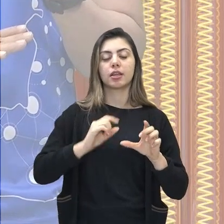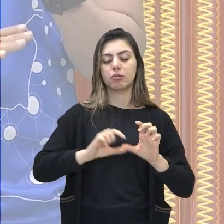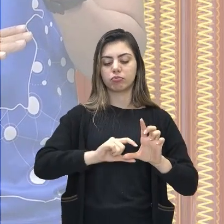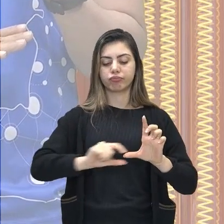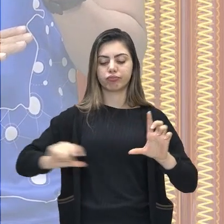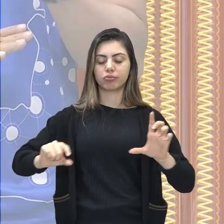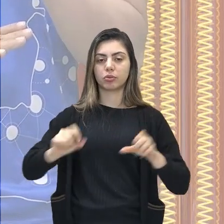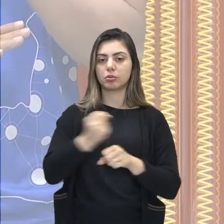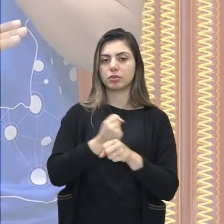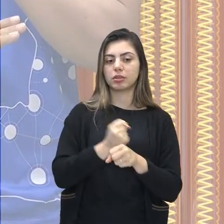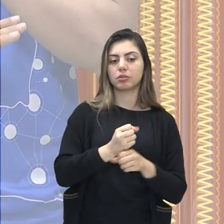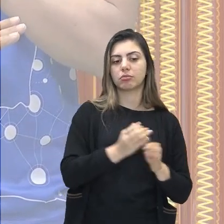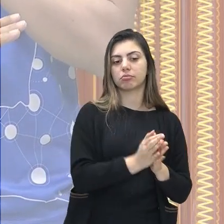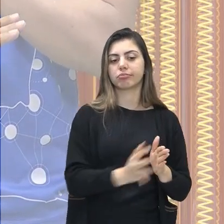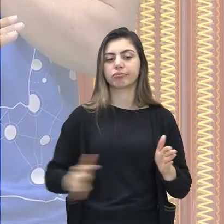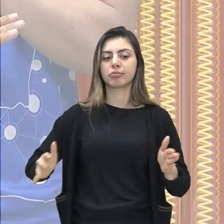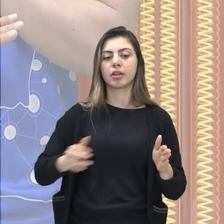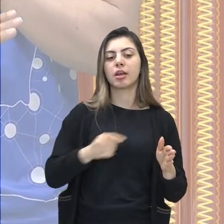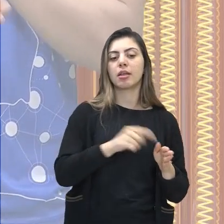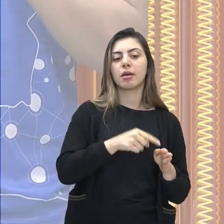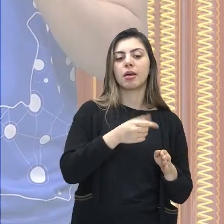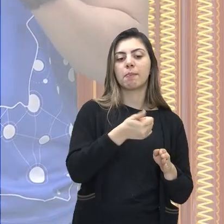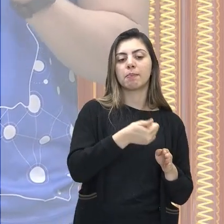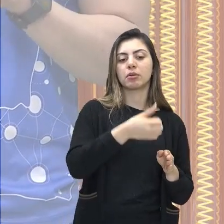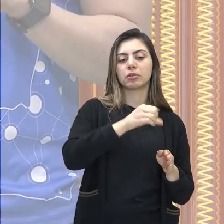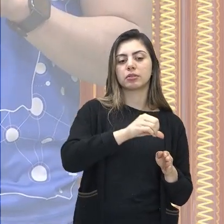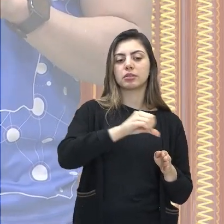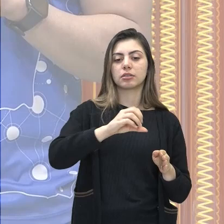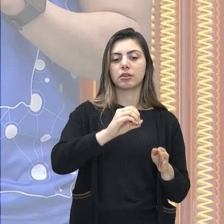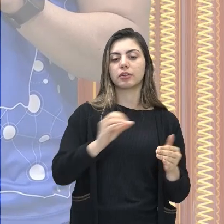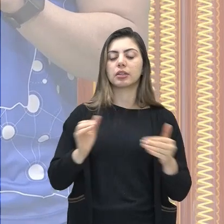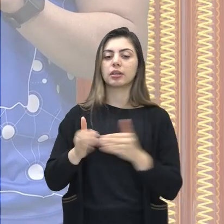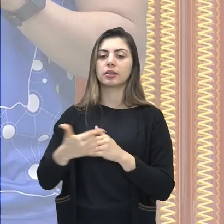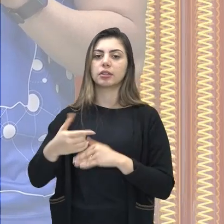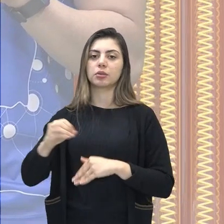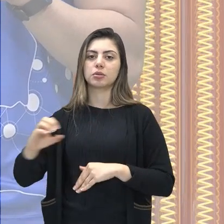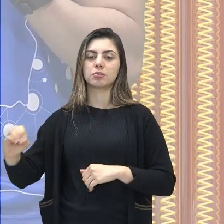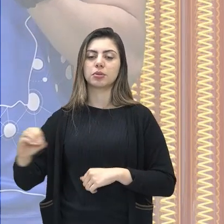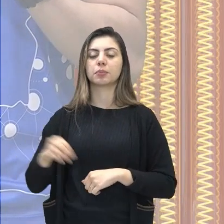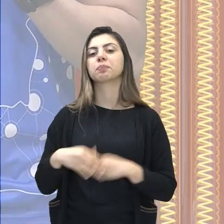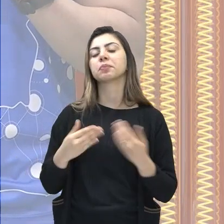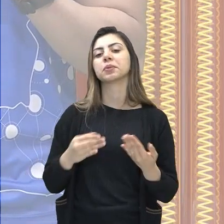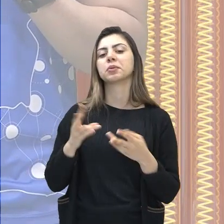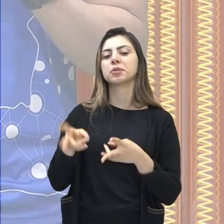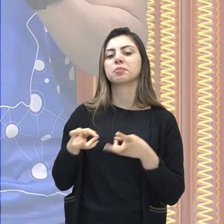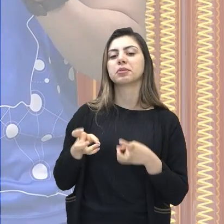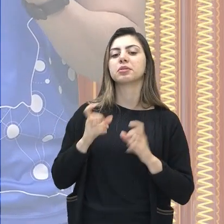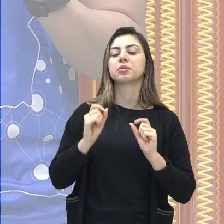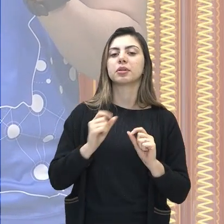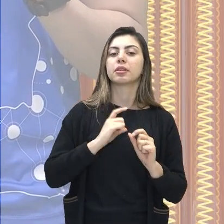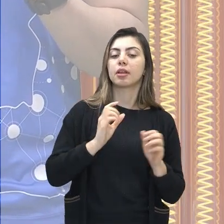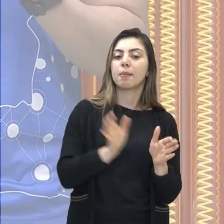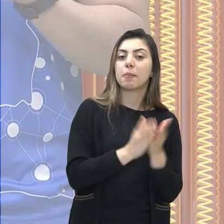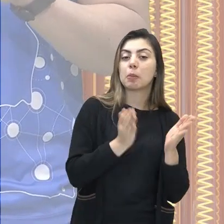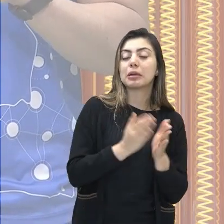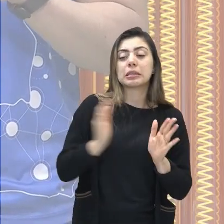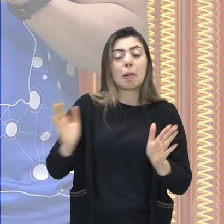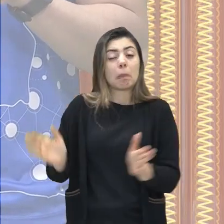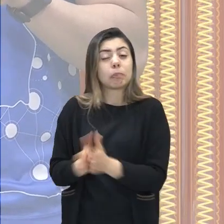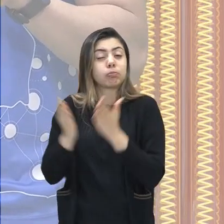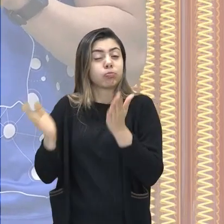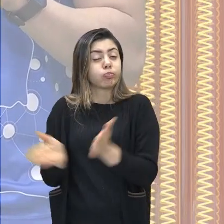de 1990 até os anos 2000. E aí a gente consegue ver que tanto a pobreza como a extrema pobreza, ela